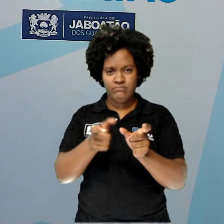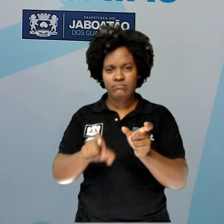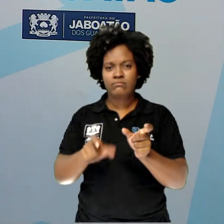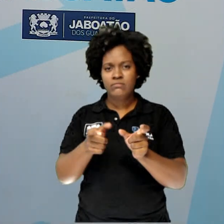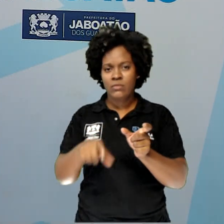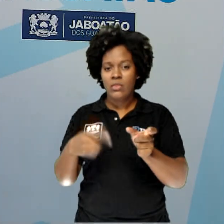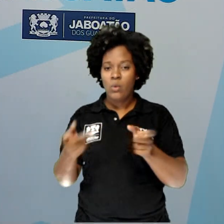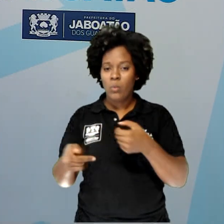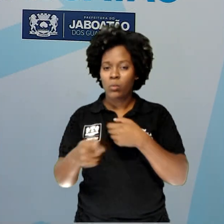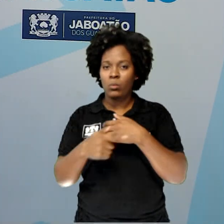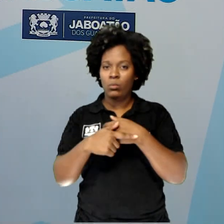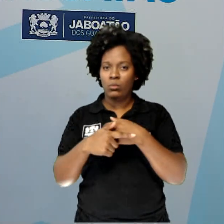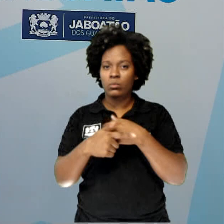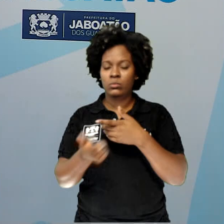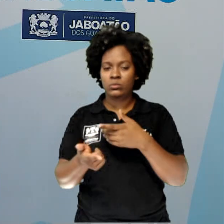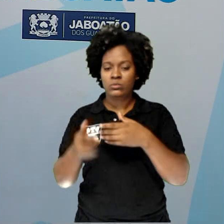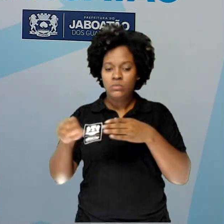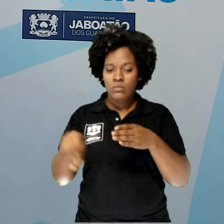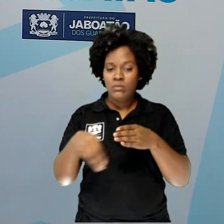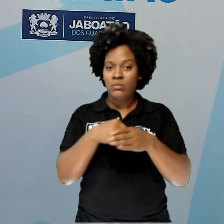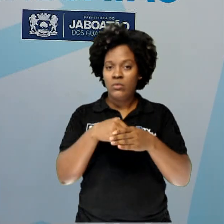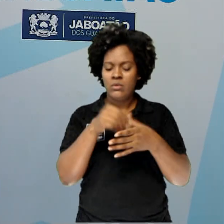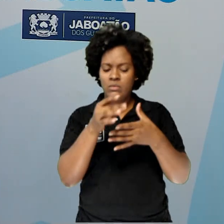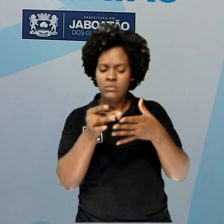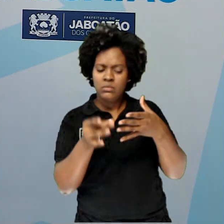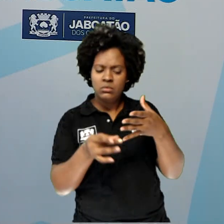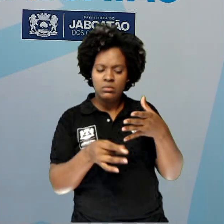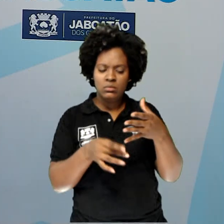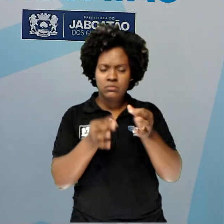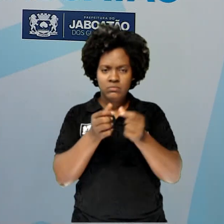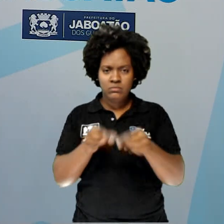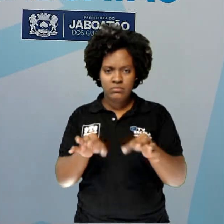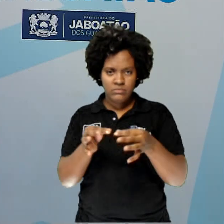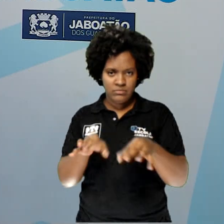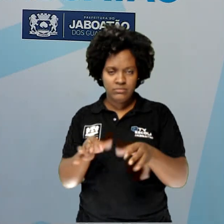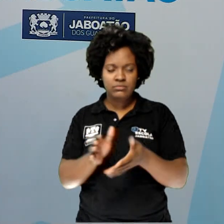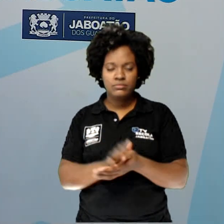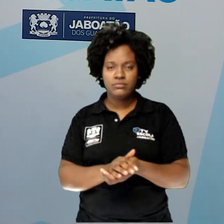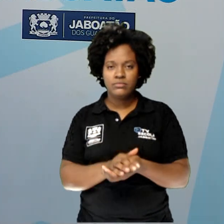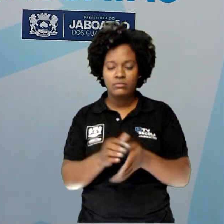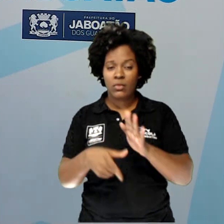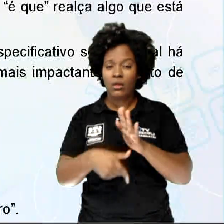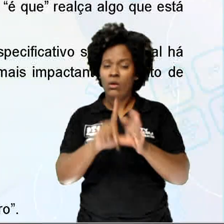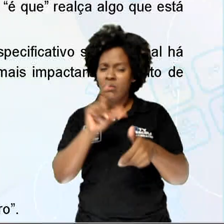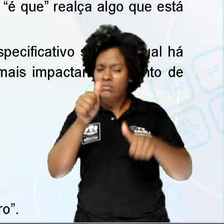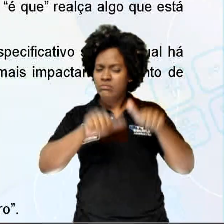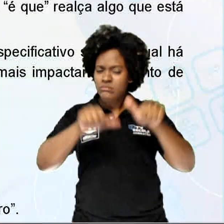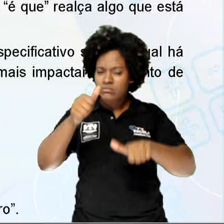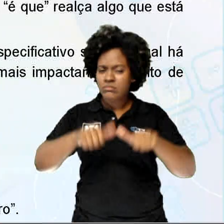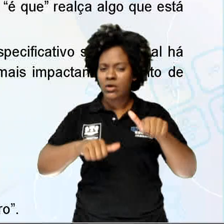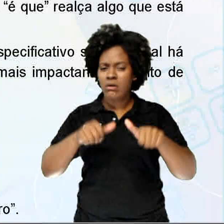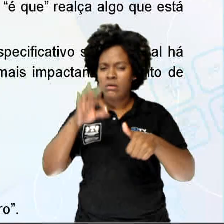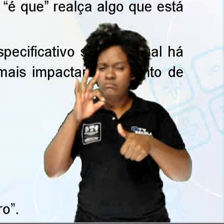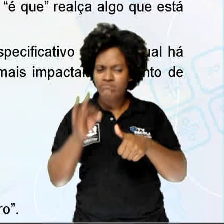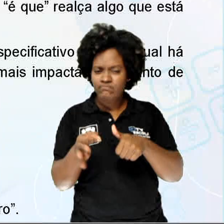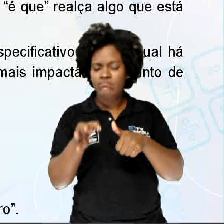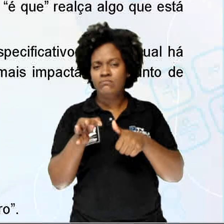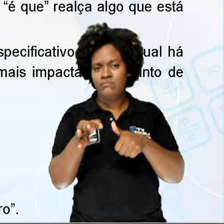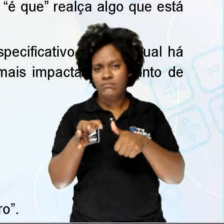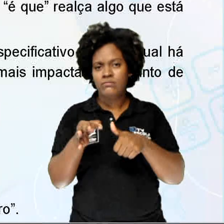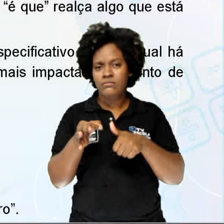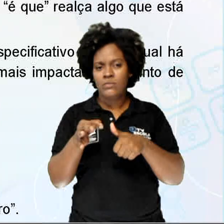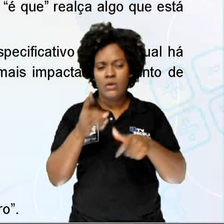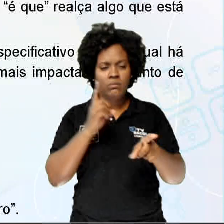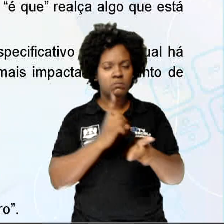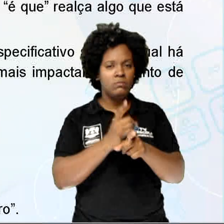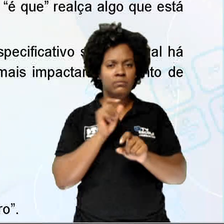a função dos termos dentro desse elemento sintagmático. Voltando mais uma vez para a análise, só para a gente ter certeza, a gente encontra